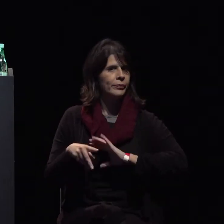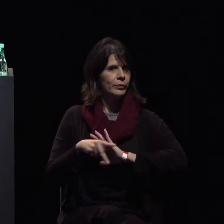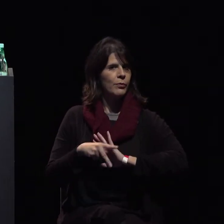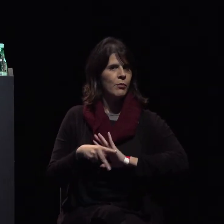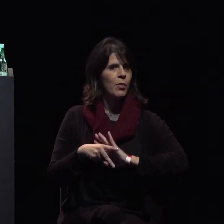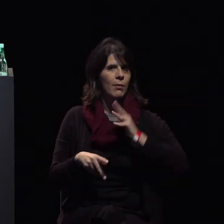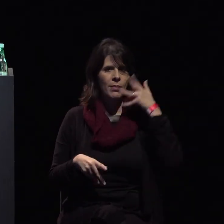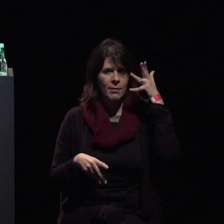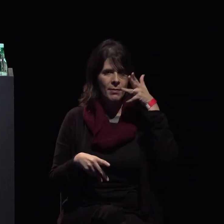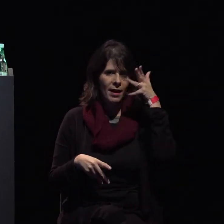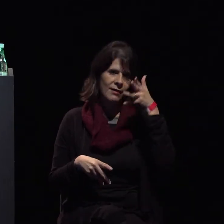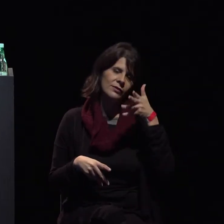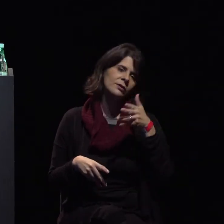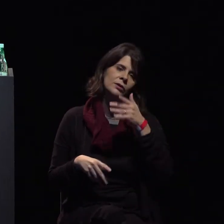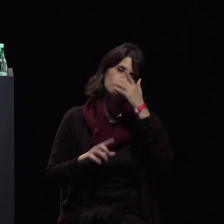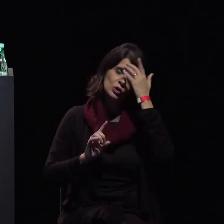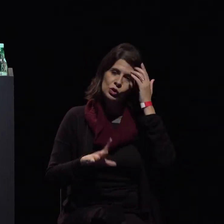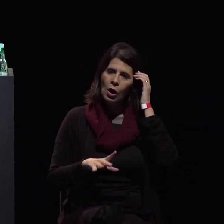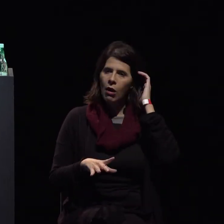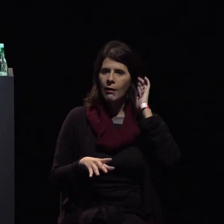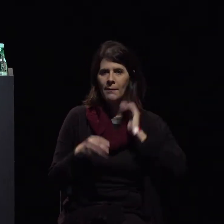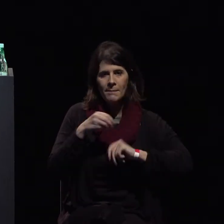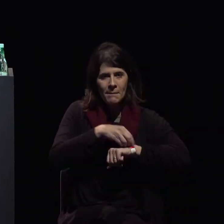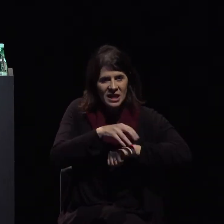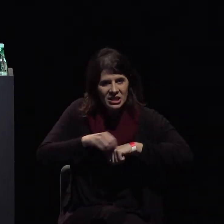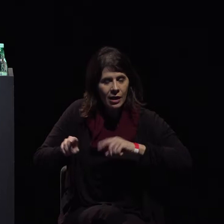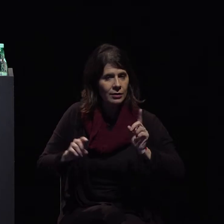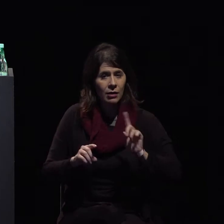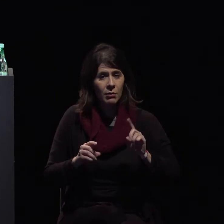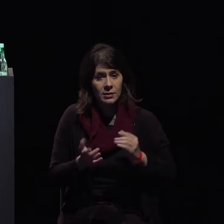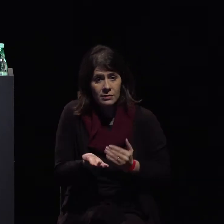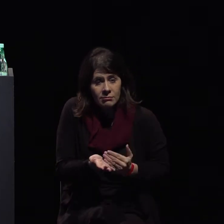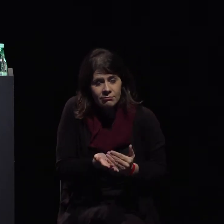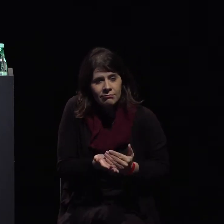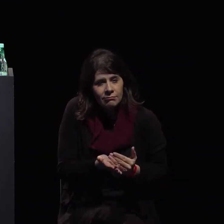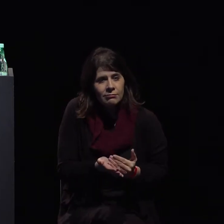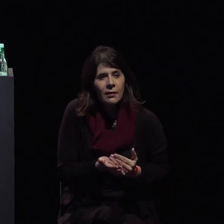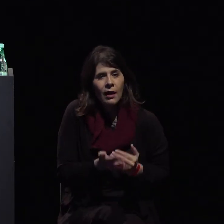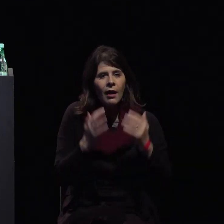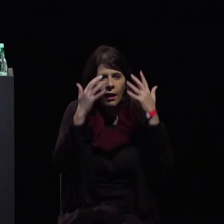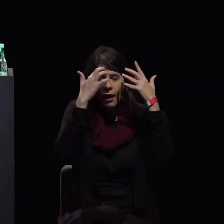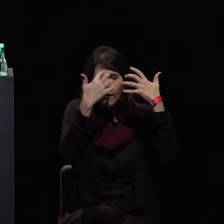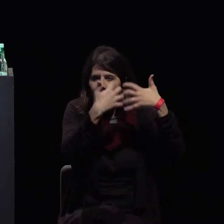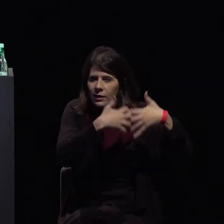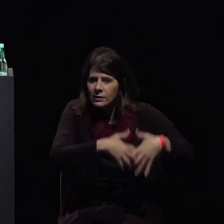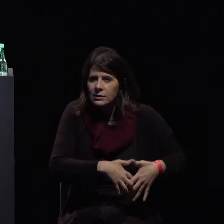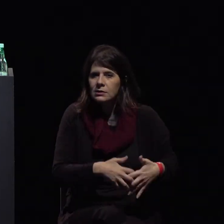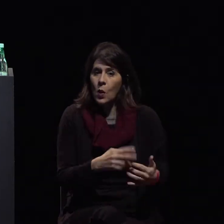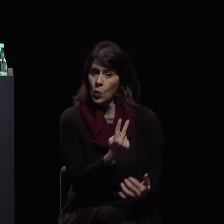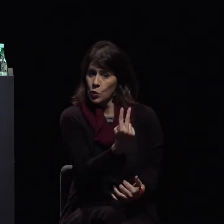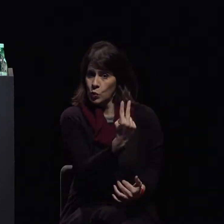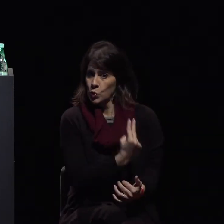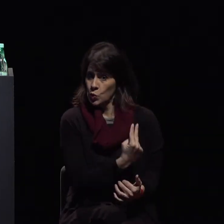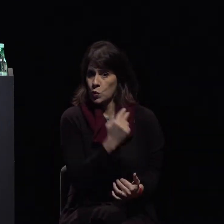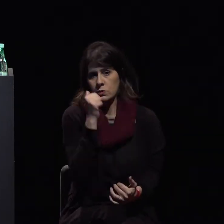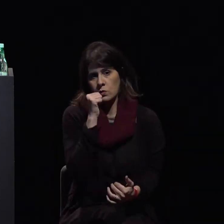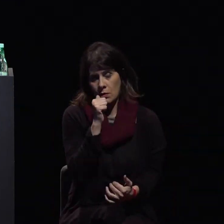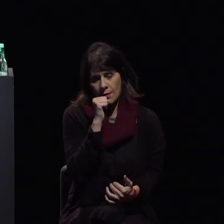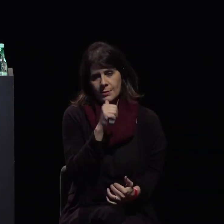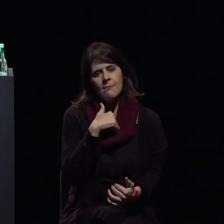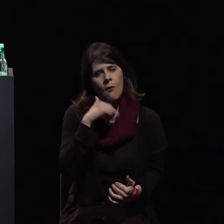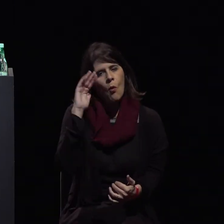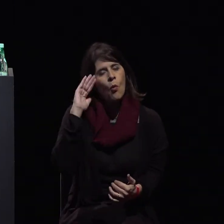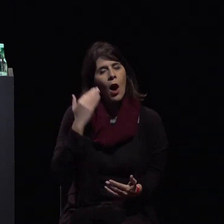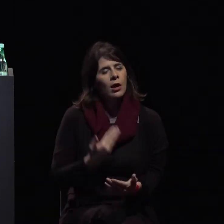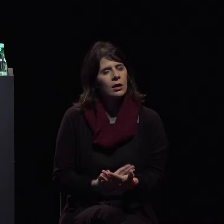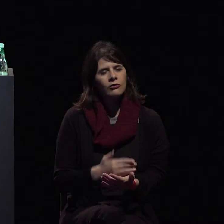e mediar, não só, mas introduzir a reflexão de duas mulheres que eu acredito, tanto quanto vocês, são